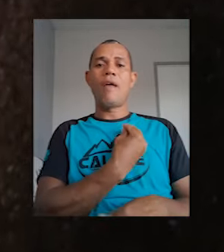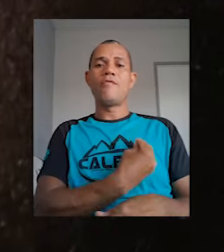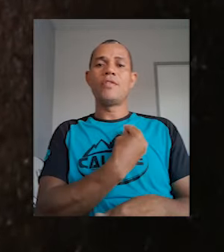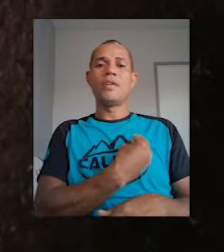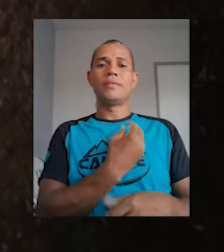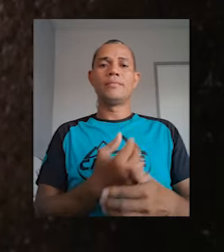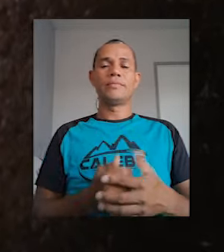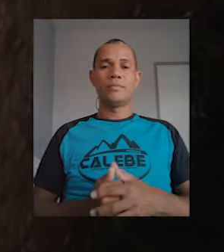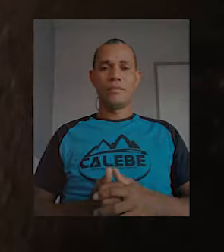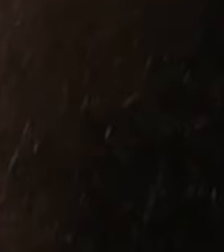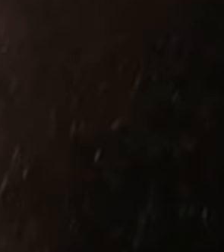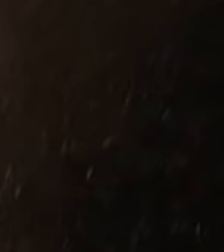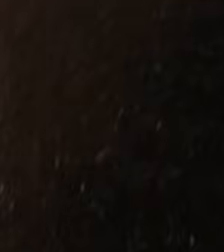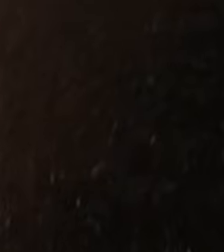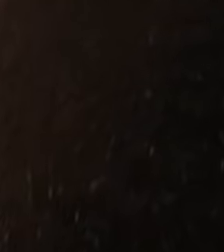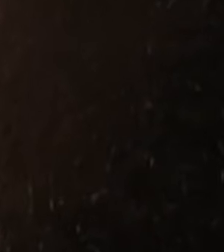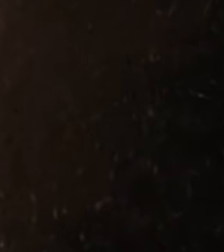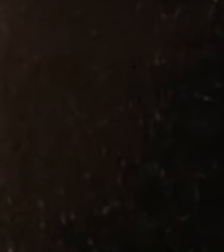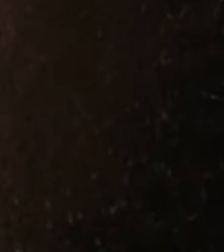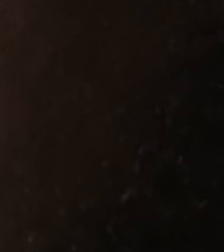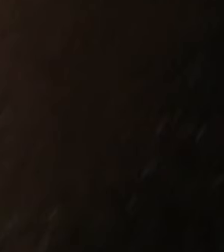Vencendo na vida.